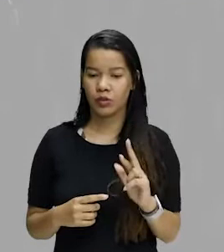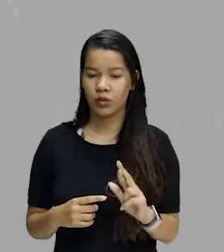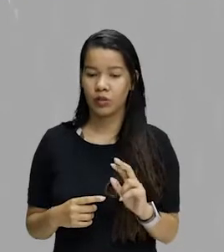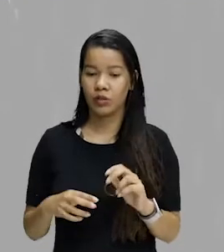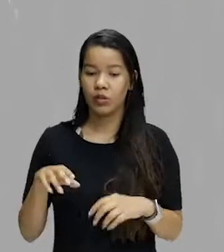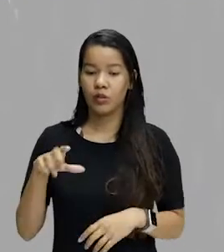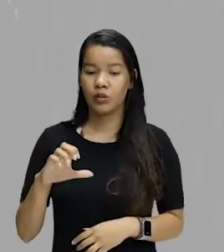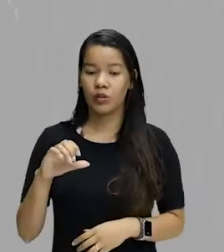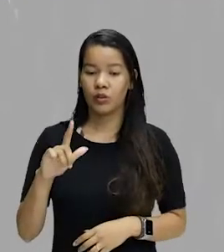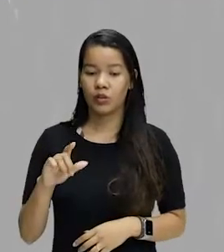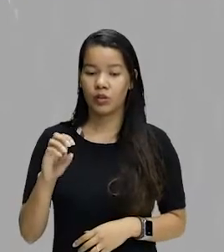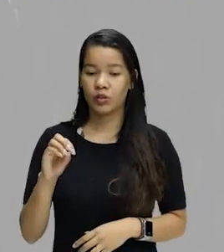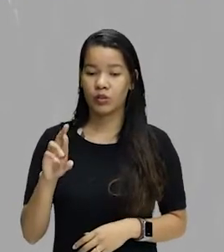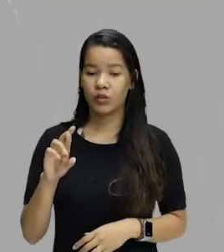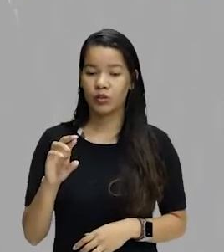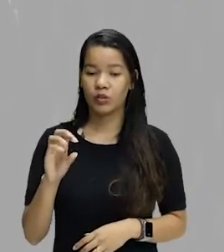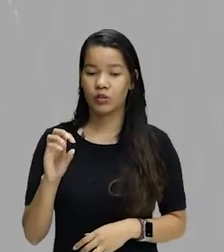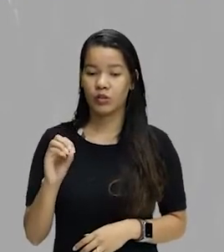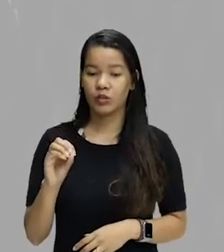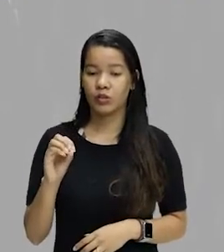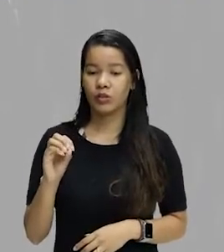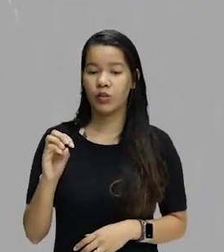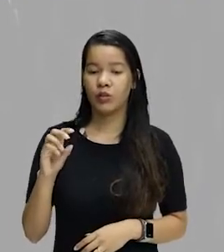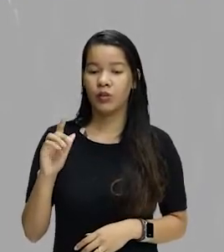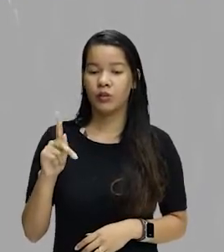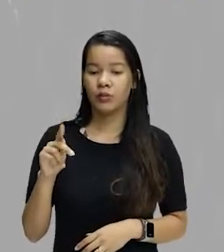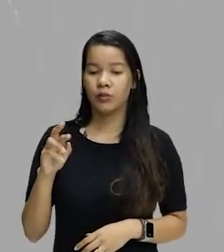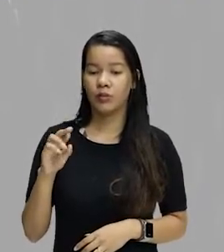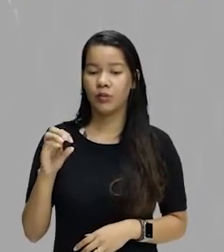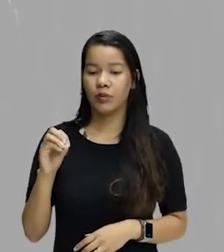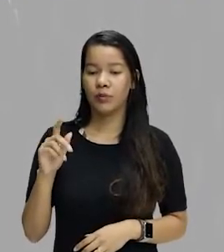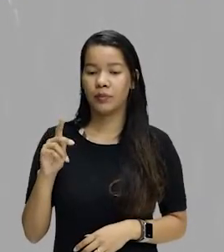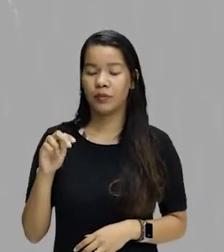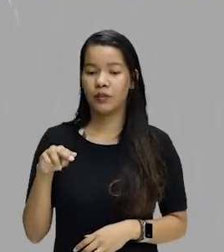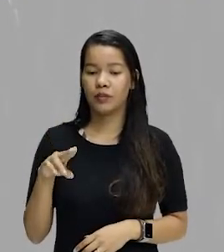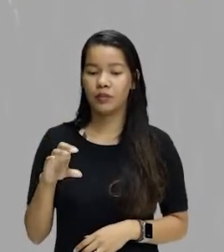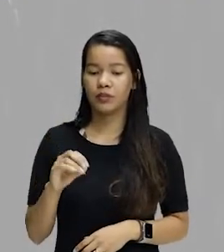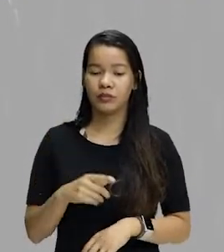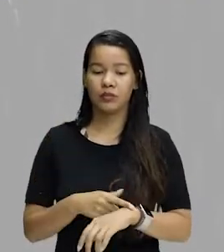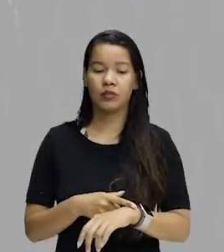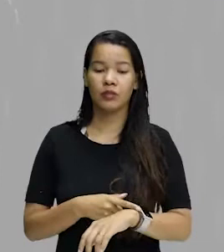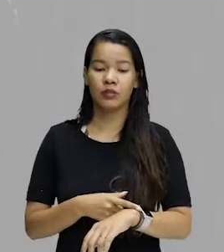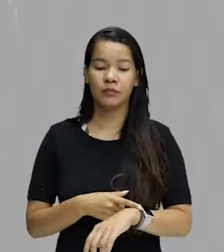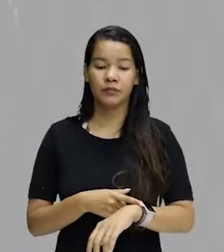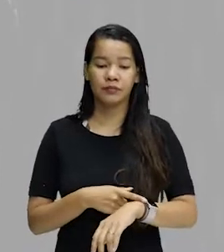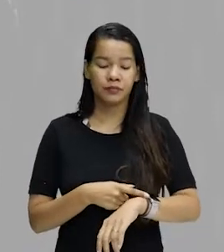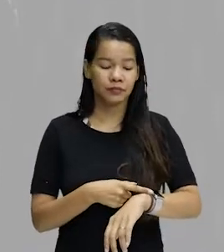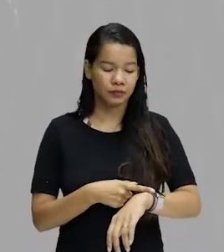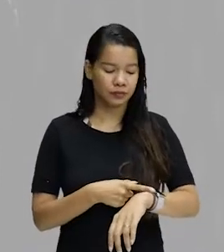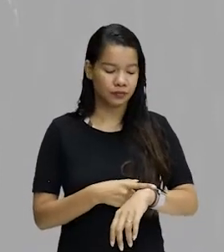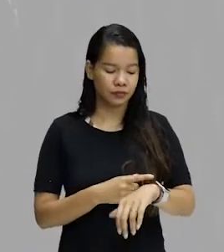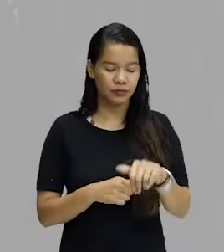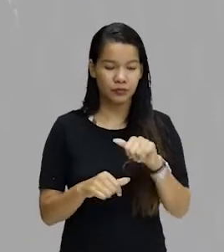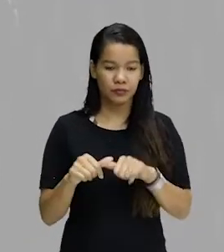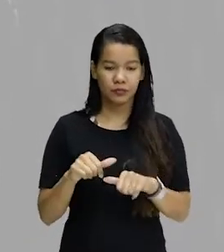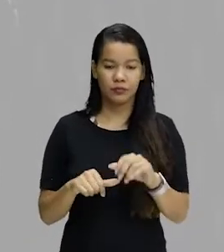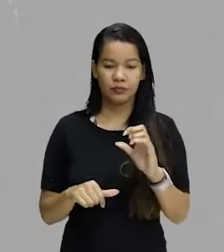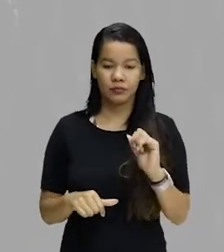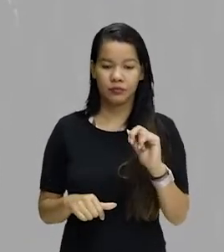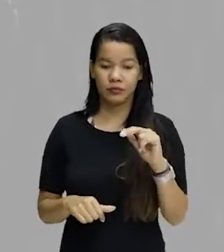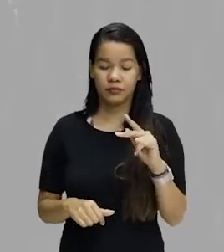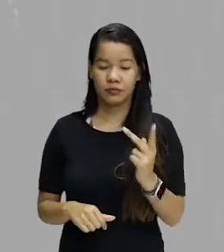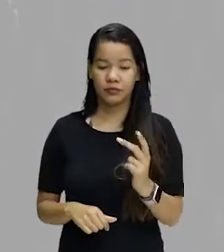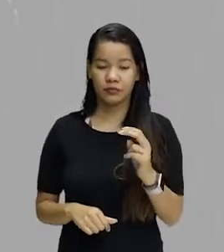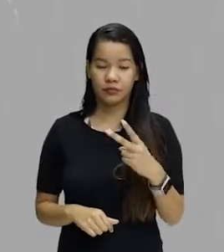só, o hidrogênio ele vai para o carbono CH2, para o CH2, porque o